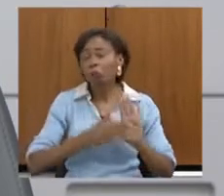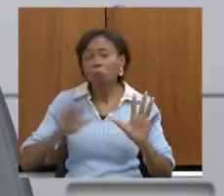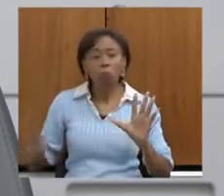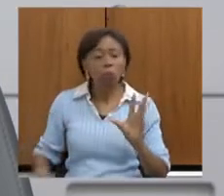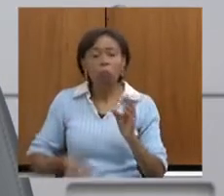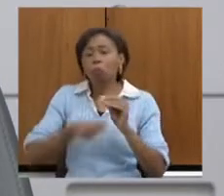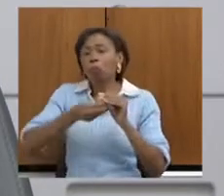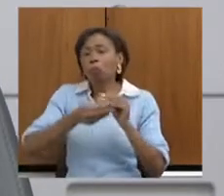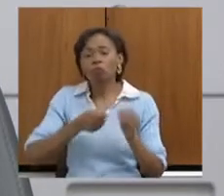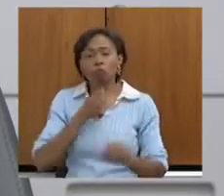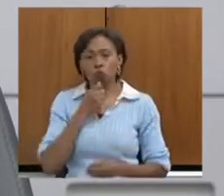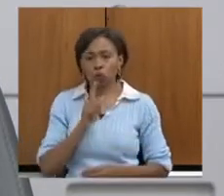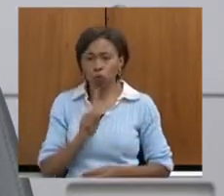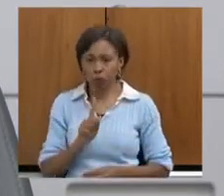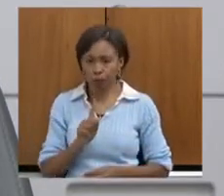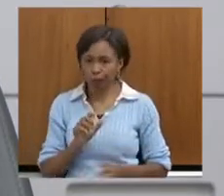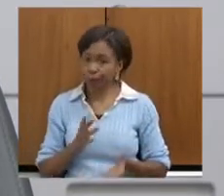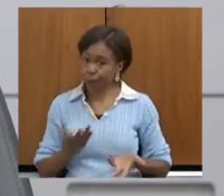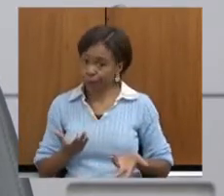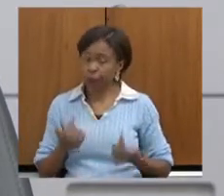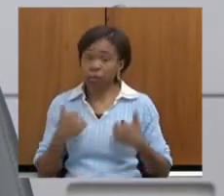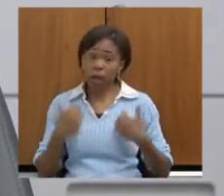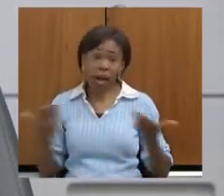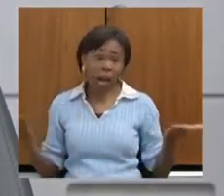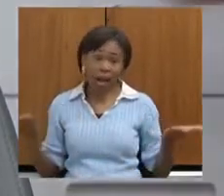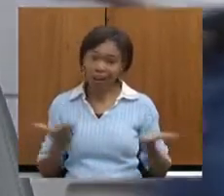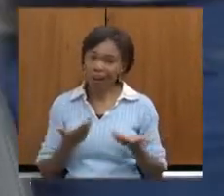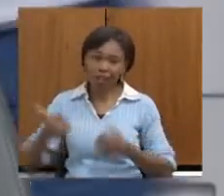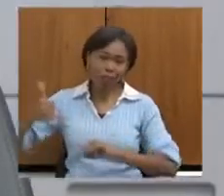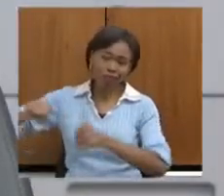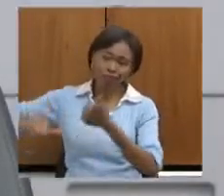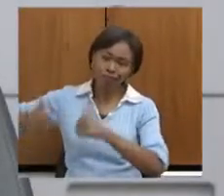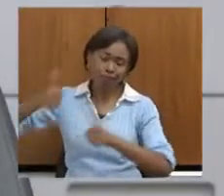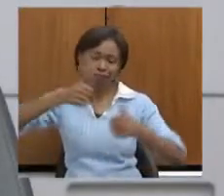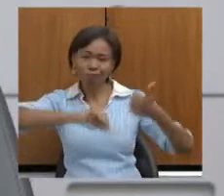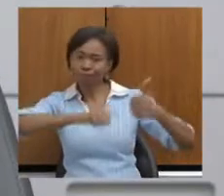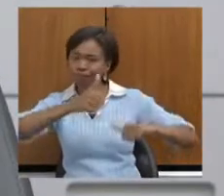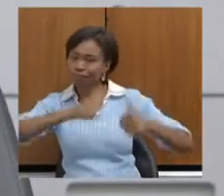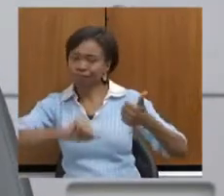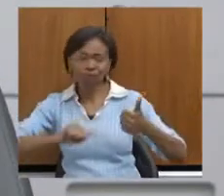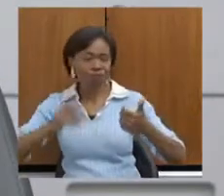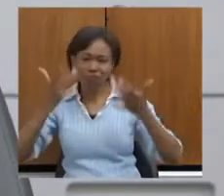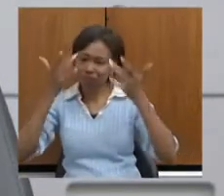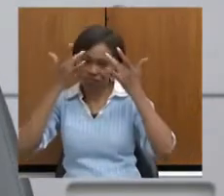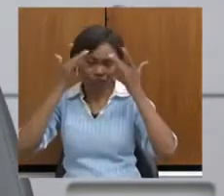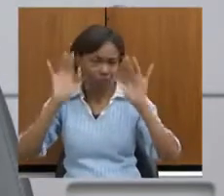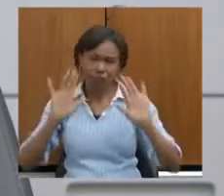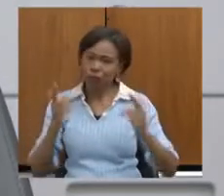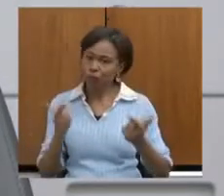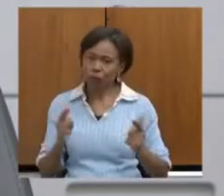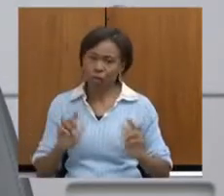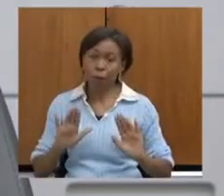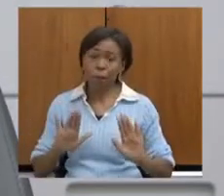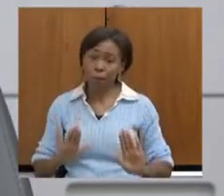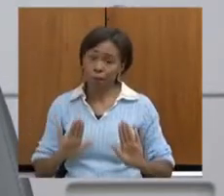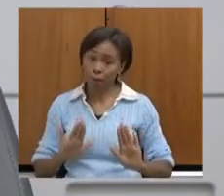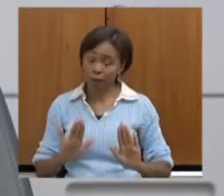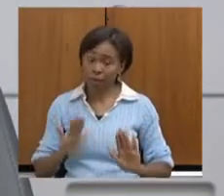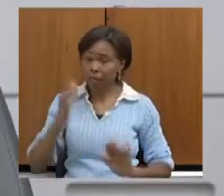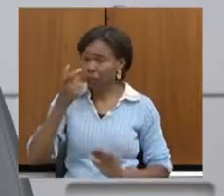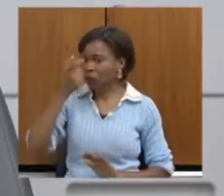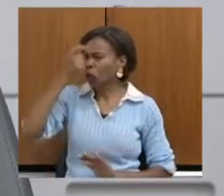quero eu não tenho nesse momento como diagnosticar as falhas no processo de implementação desse modelo mas